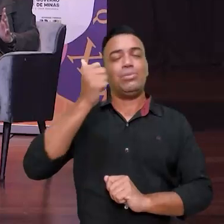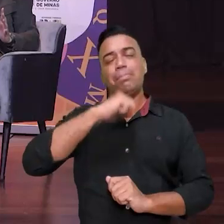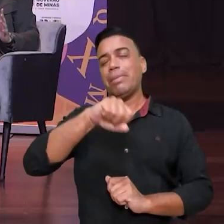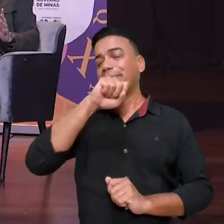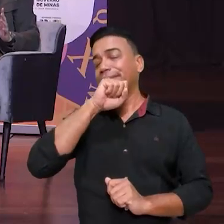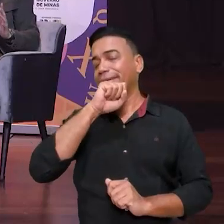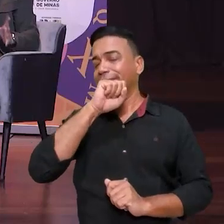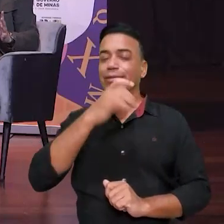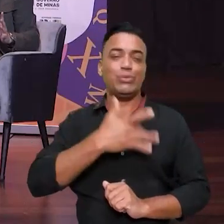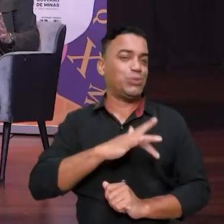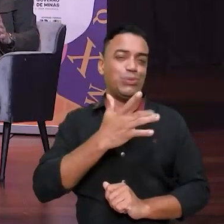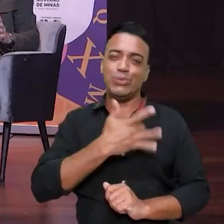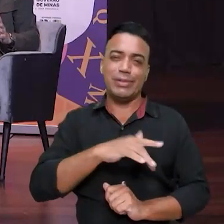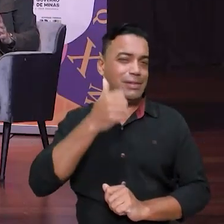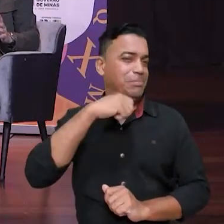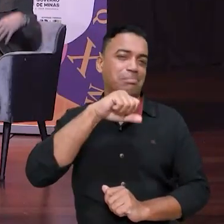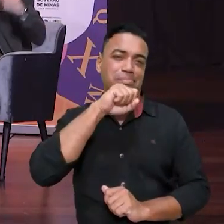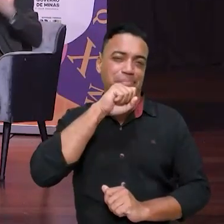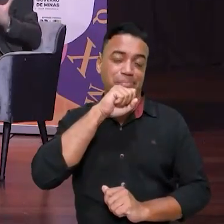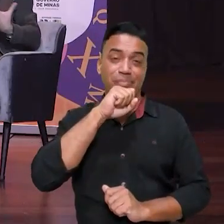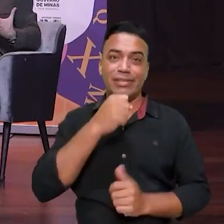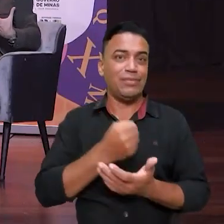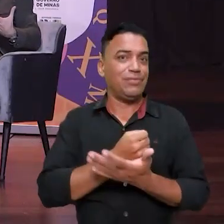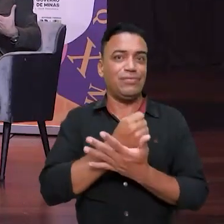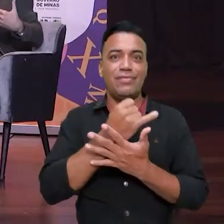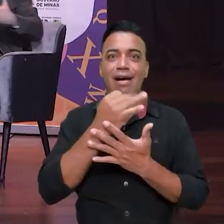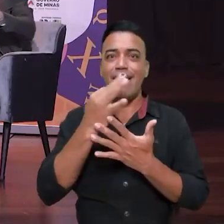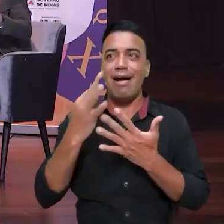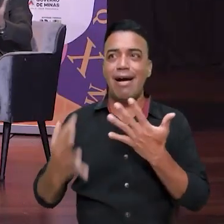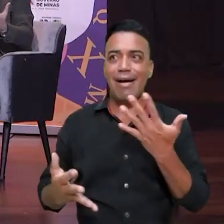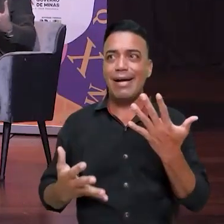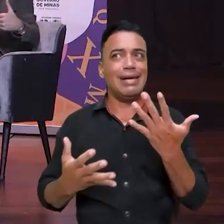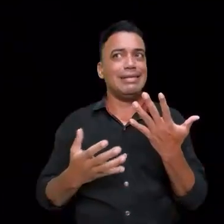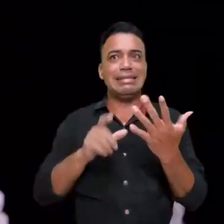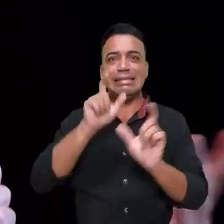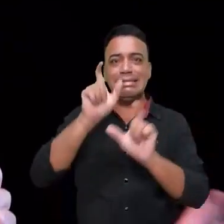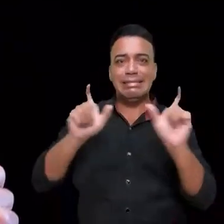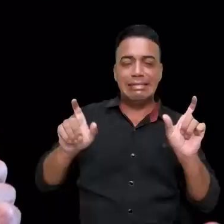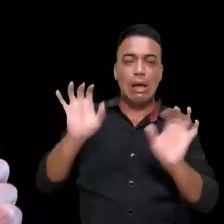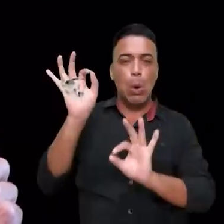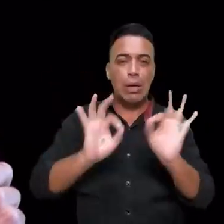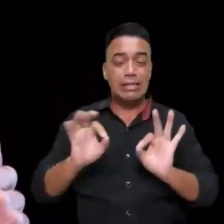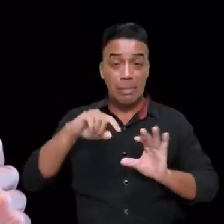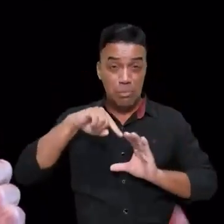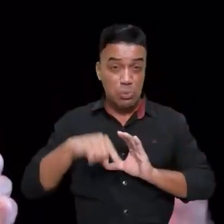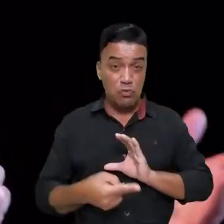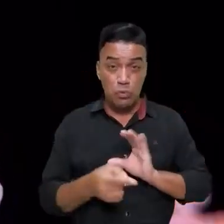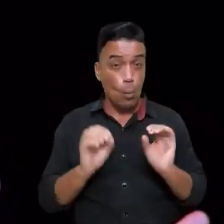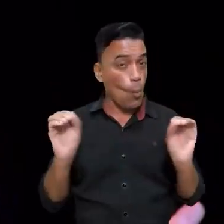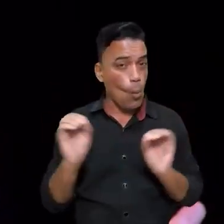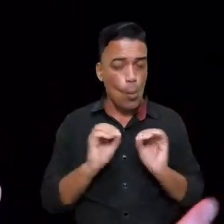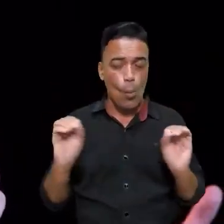mim. Não dava. Eram muitos papéis e eu não conseguia organizar e não havia eu profundo nenhum, não havia